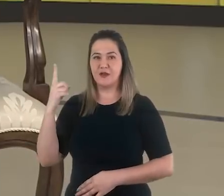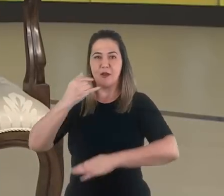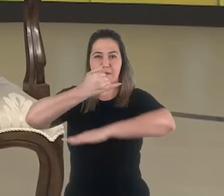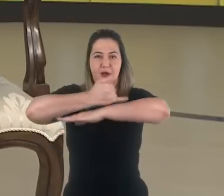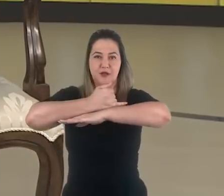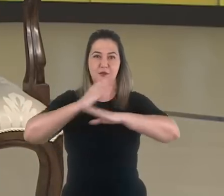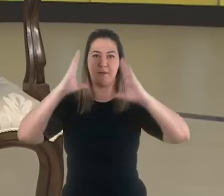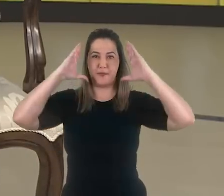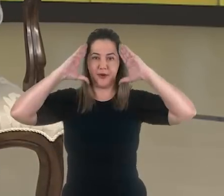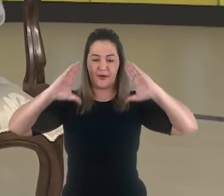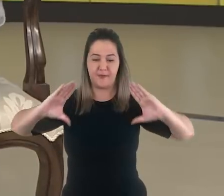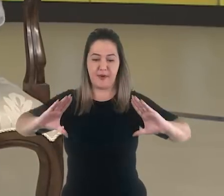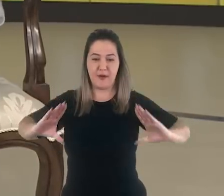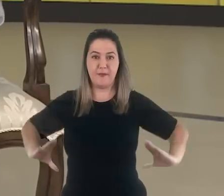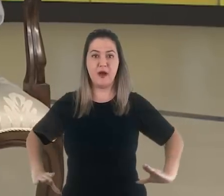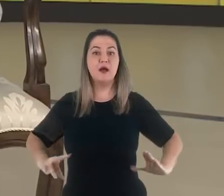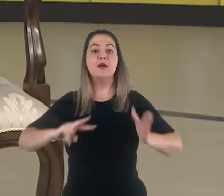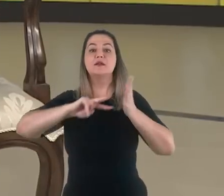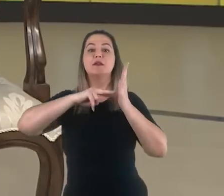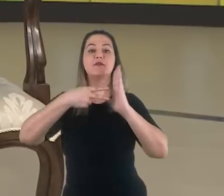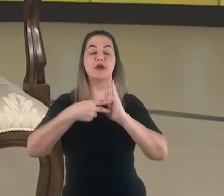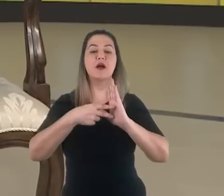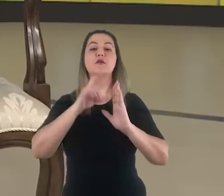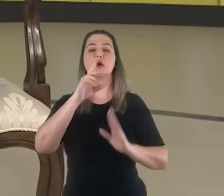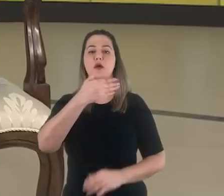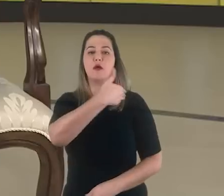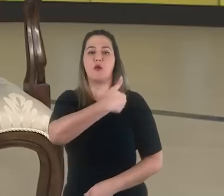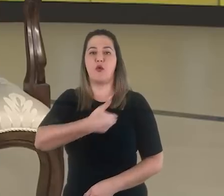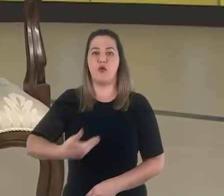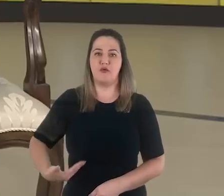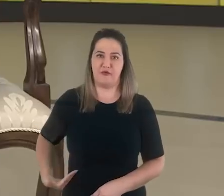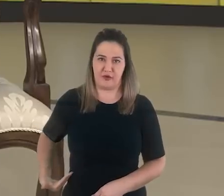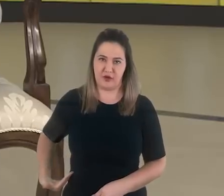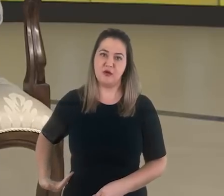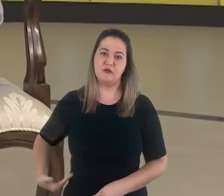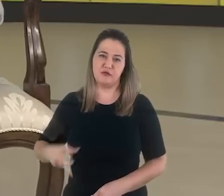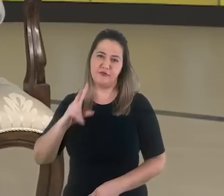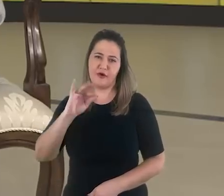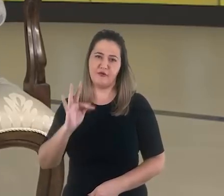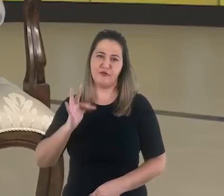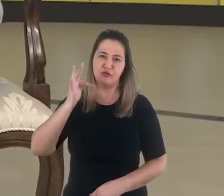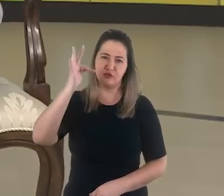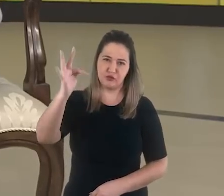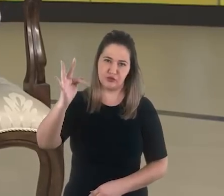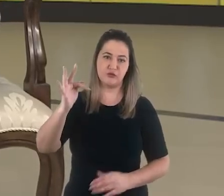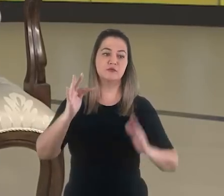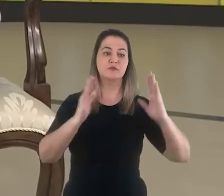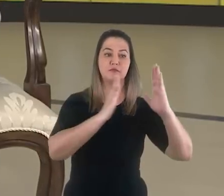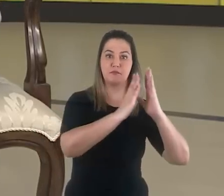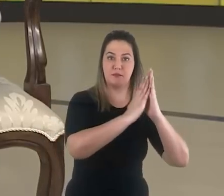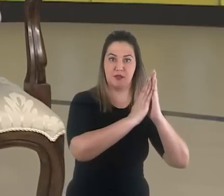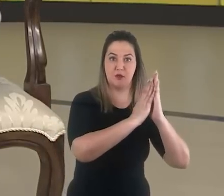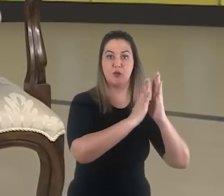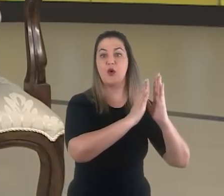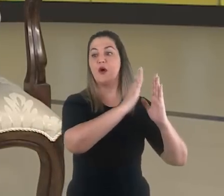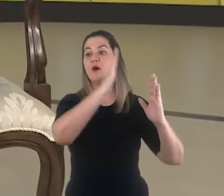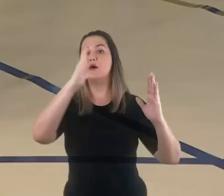estátua representava com precisão um reino futuro desse mundo, desde aquela época até os dias de